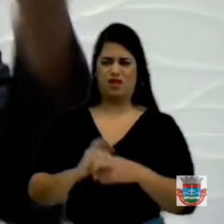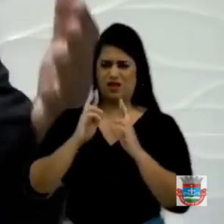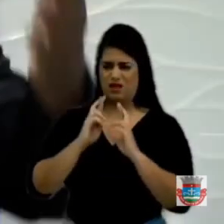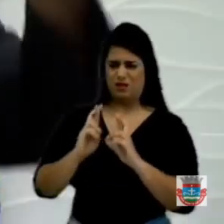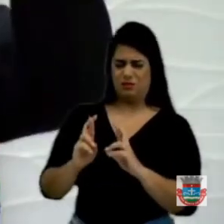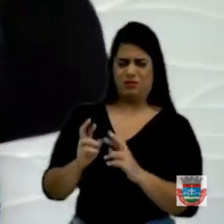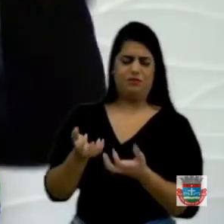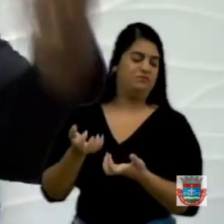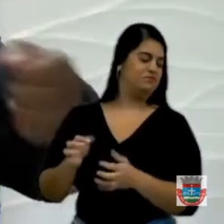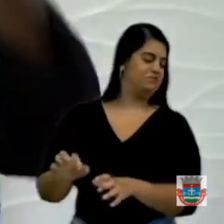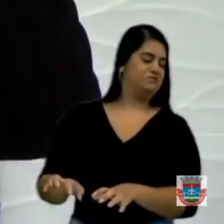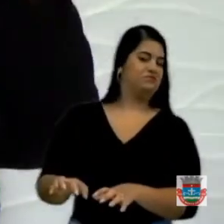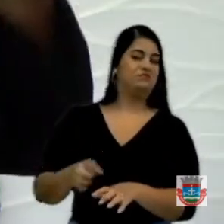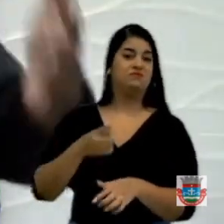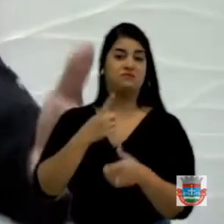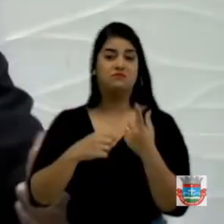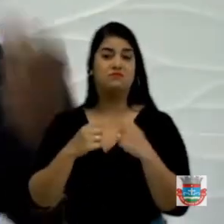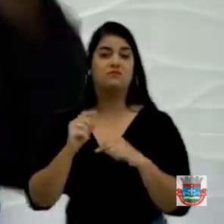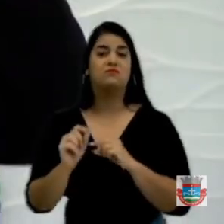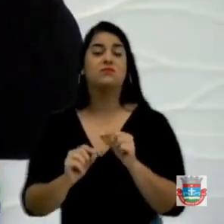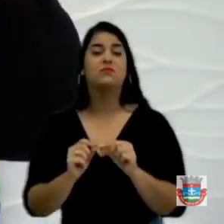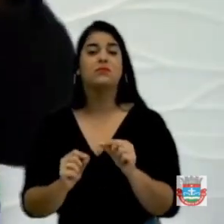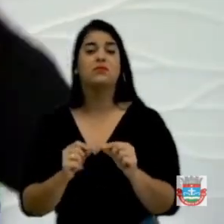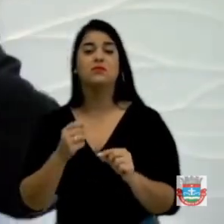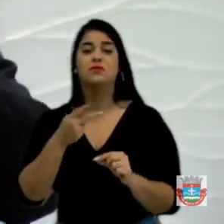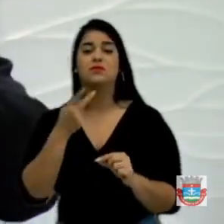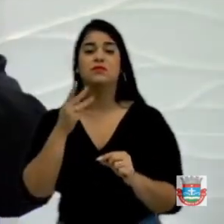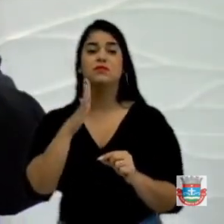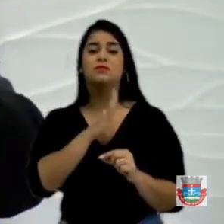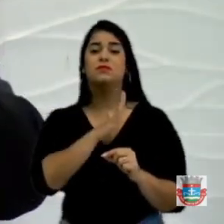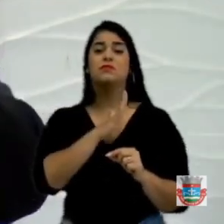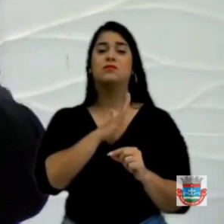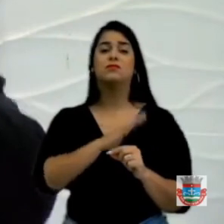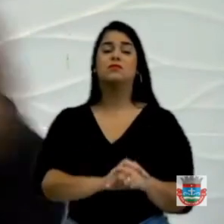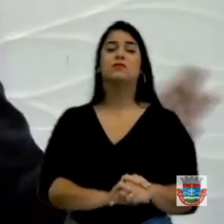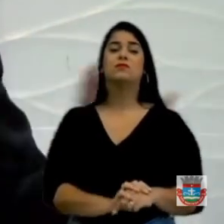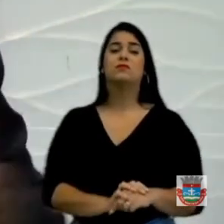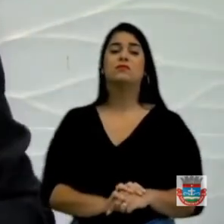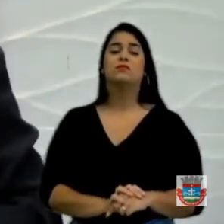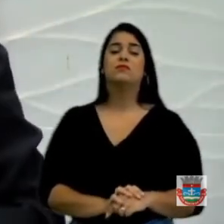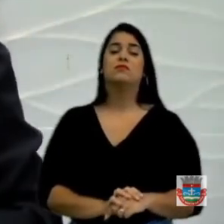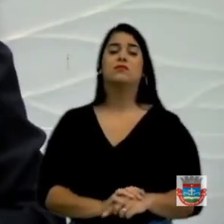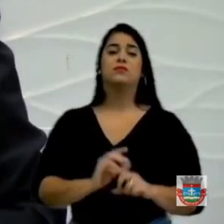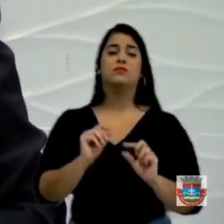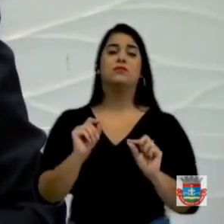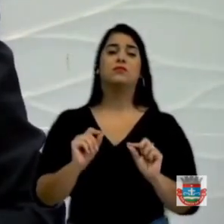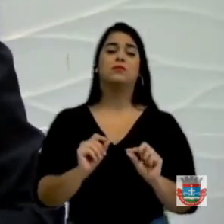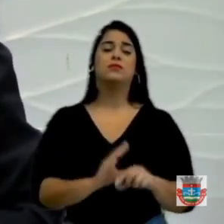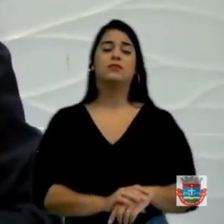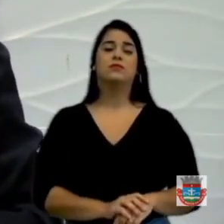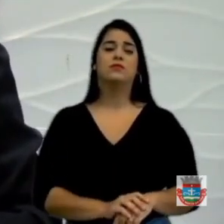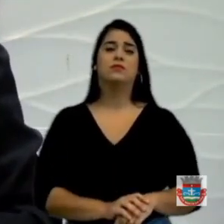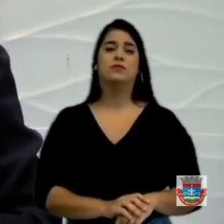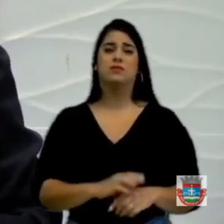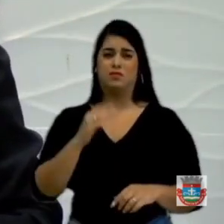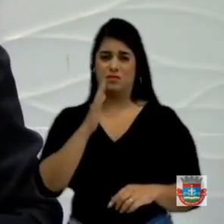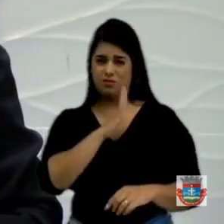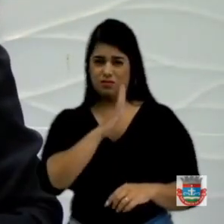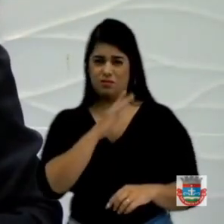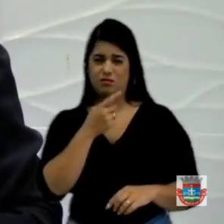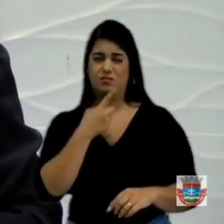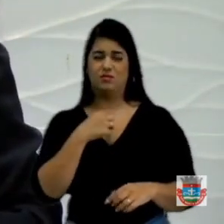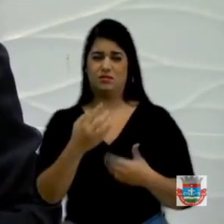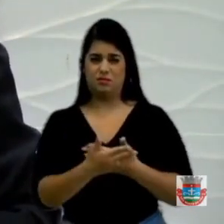eu desejo esse povo que fala mal, que conversa, que coloca coisas absurdas. O mal que eu desejo para